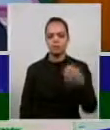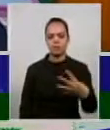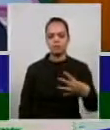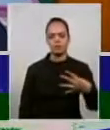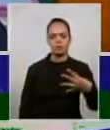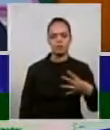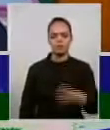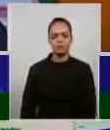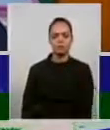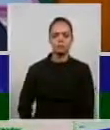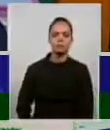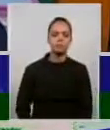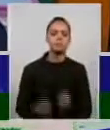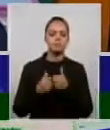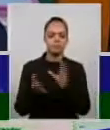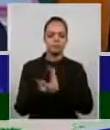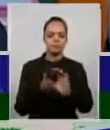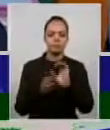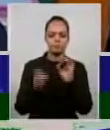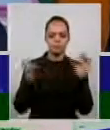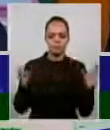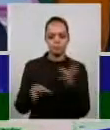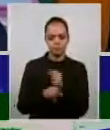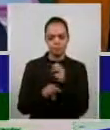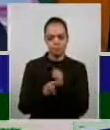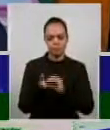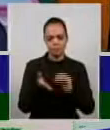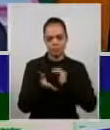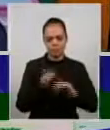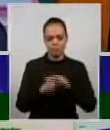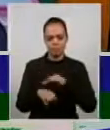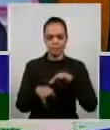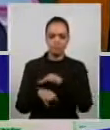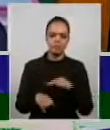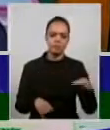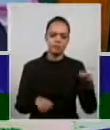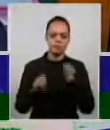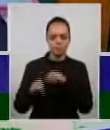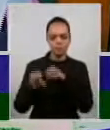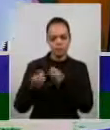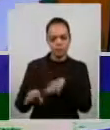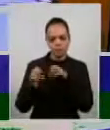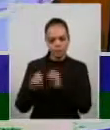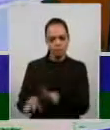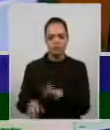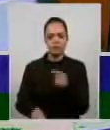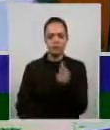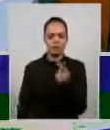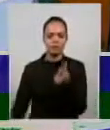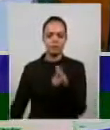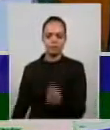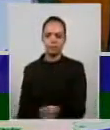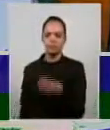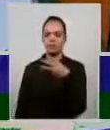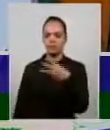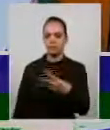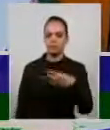722/2014. Abre crédito especial no orçamento da Secretaria Municipal de Educação, no valor de